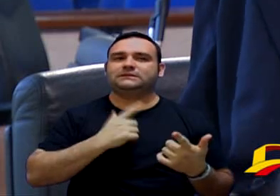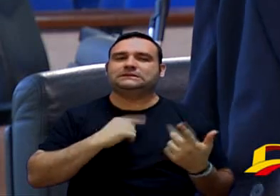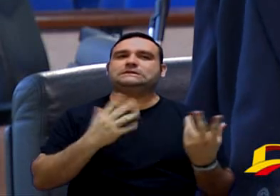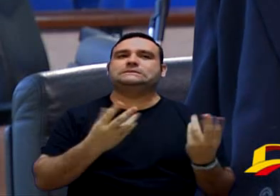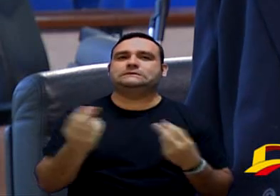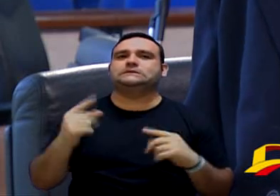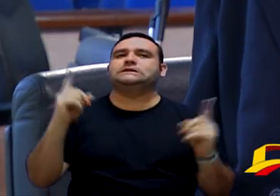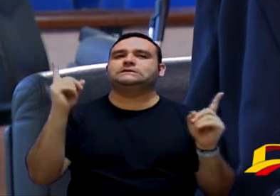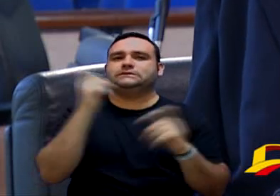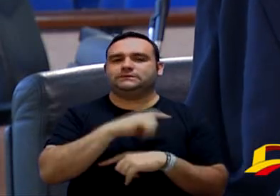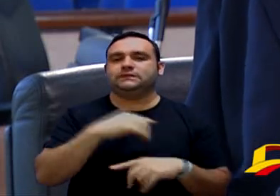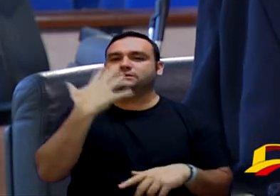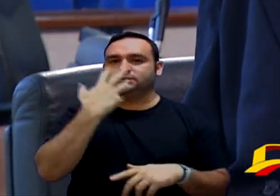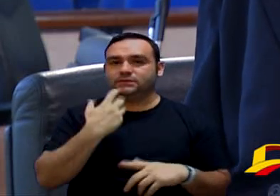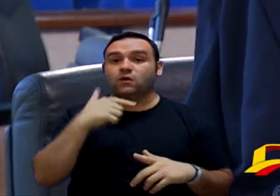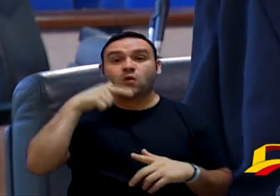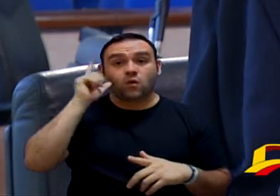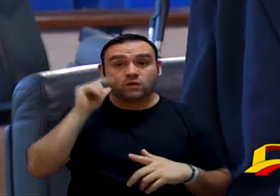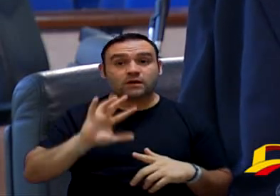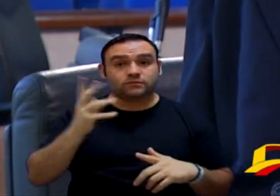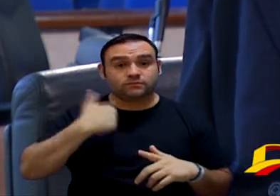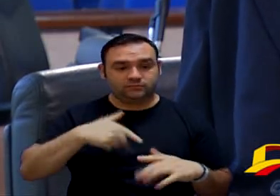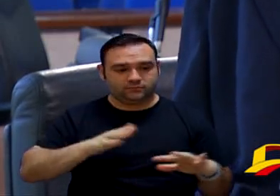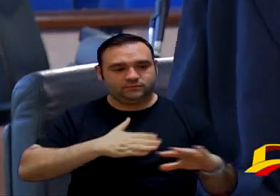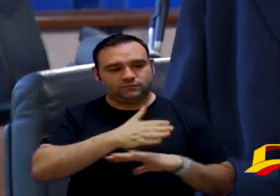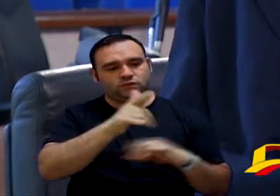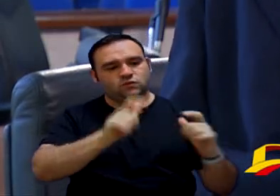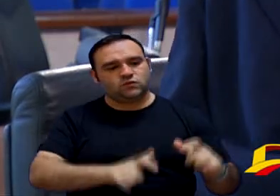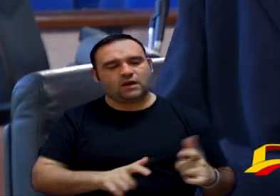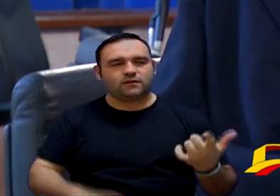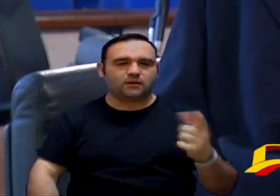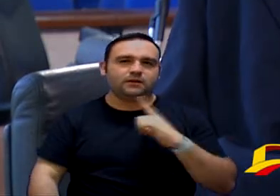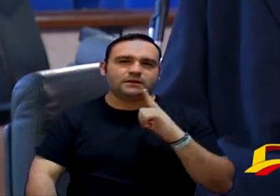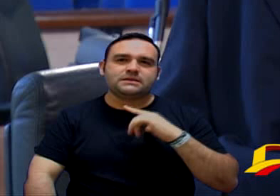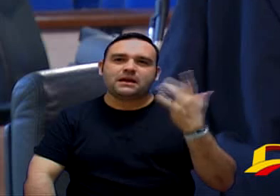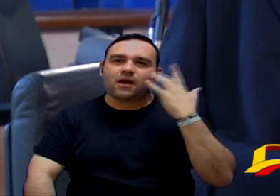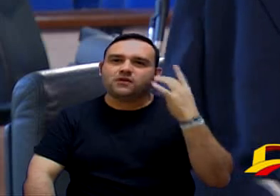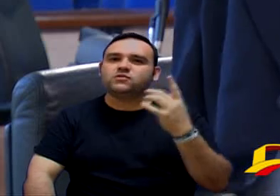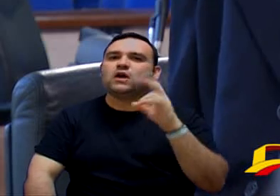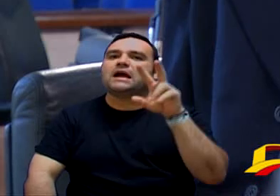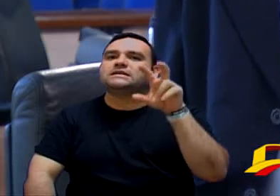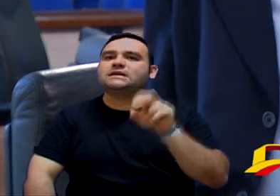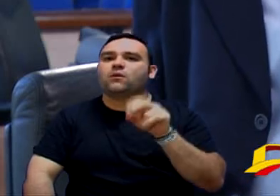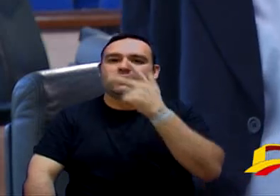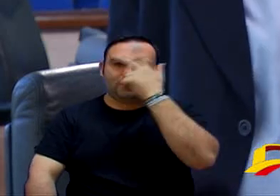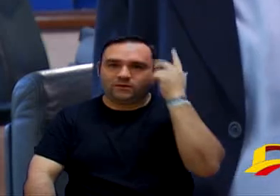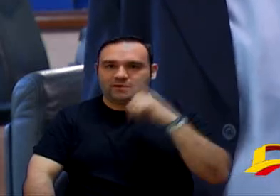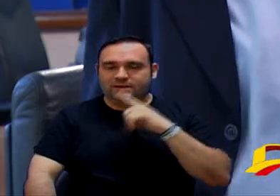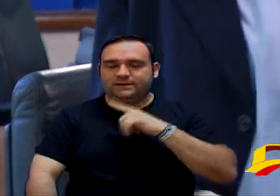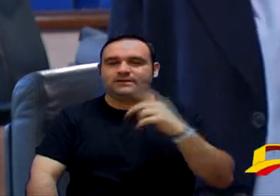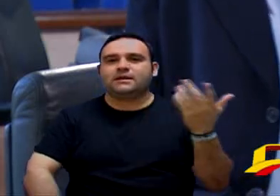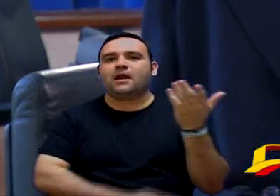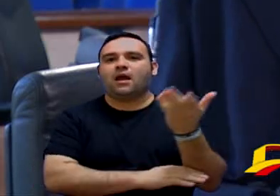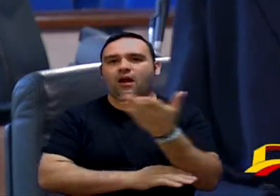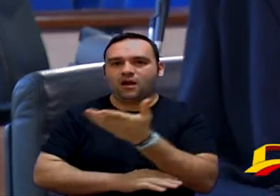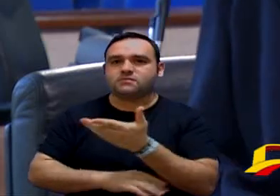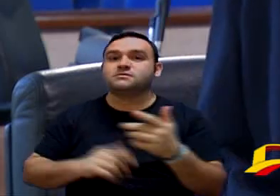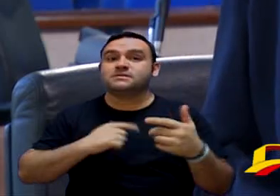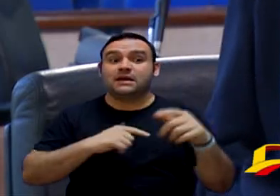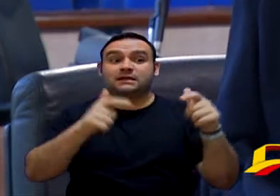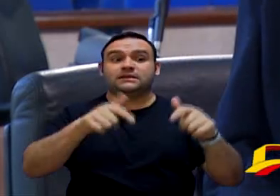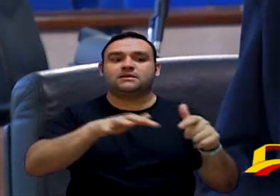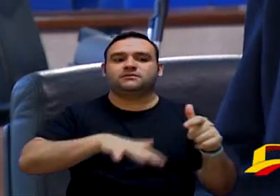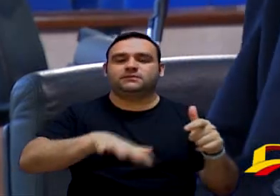enfrentar dificuldades sérias Ontem mesmo eu estive no local que deve ter ali Acho que uns 50 pessoas em situação só no local